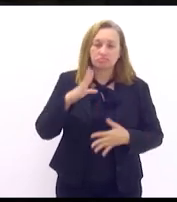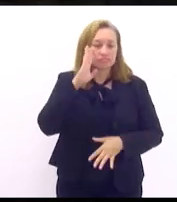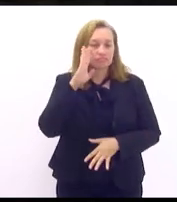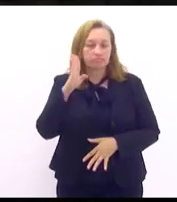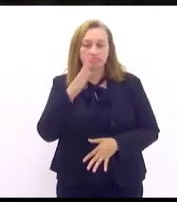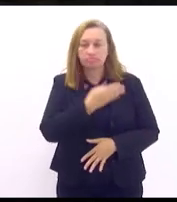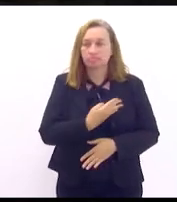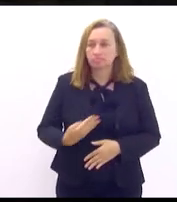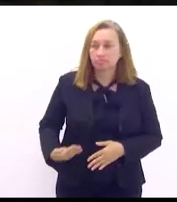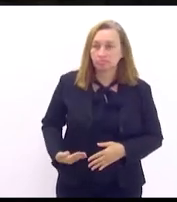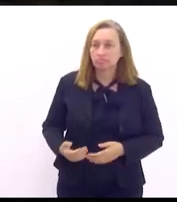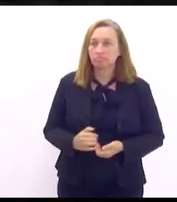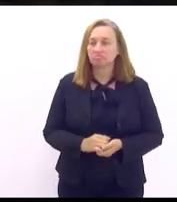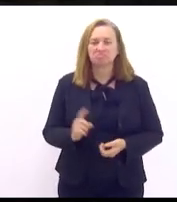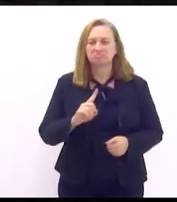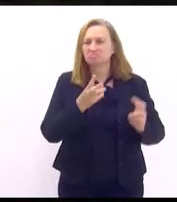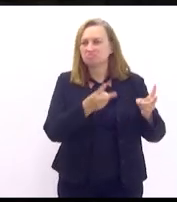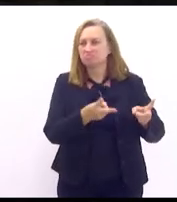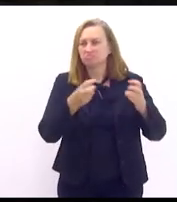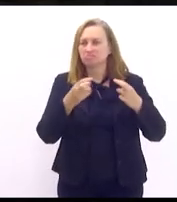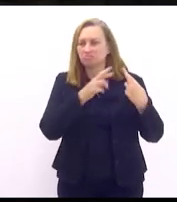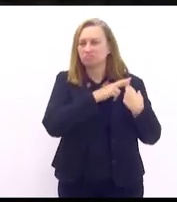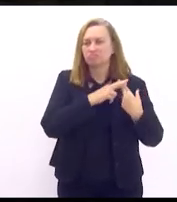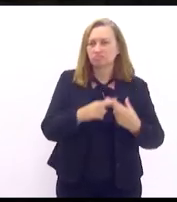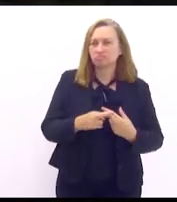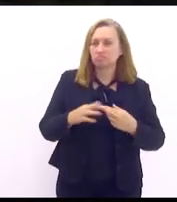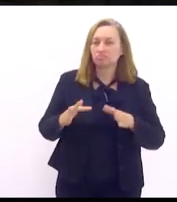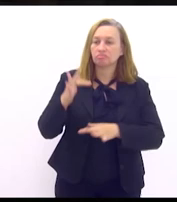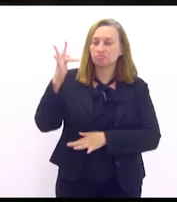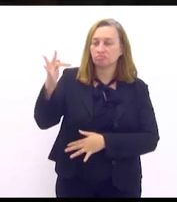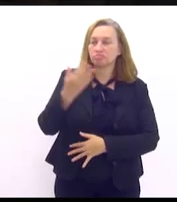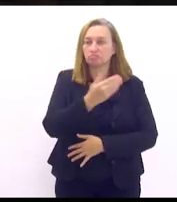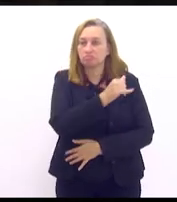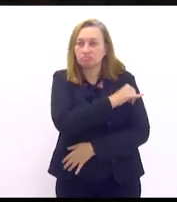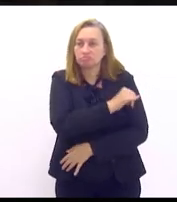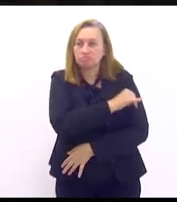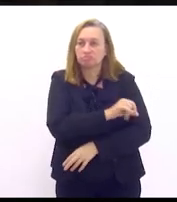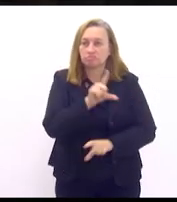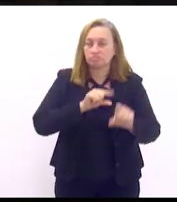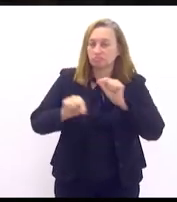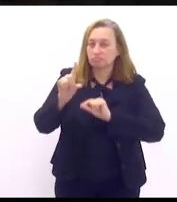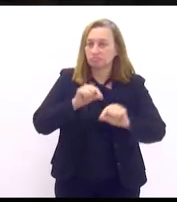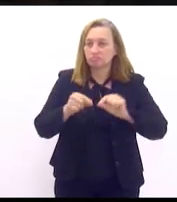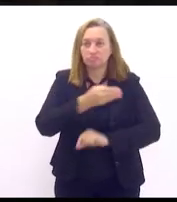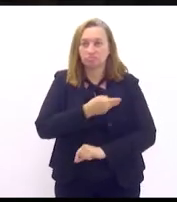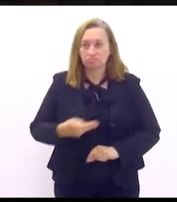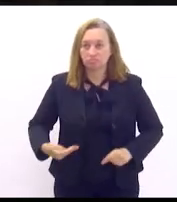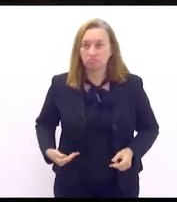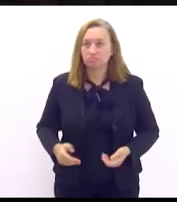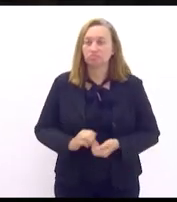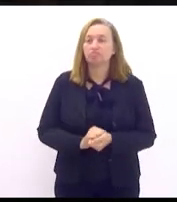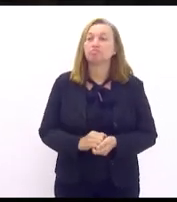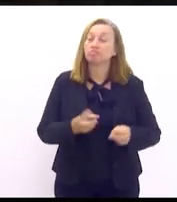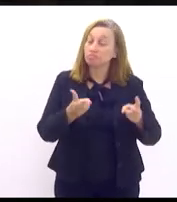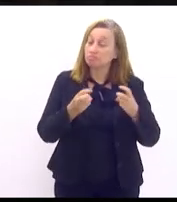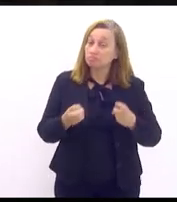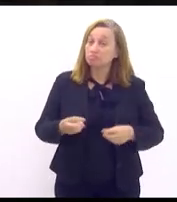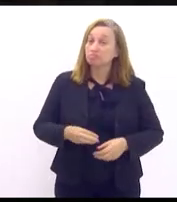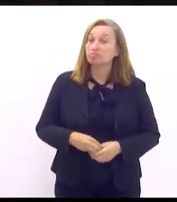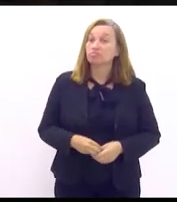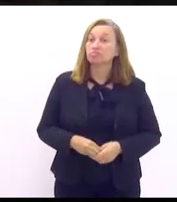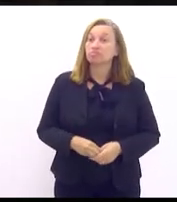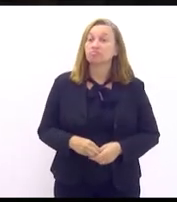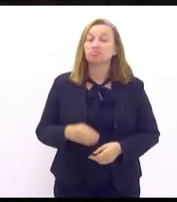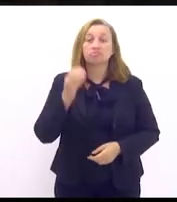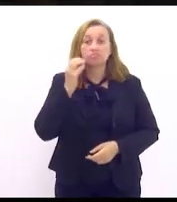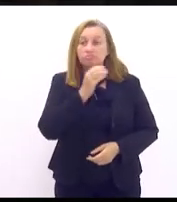governo, de não perceber uma responsabilidade com o futuro do Rio de Janeiro nas decisões do governo, a gente percebe de quem Cláudio Castro quer